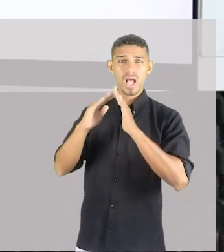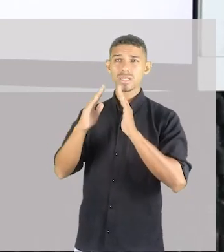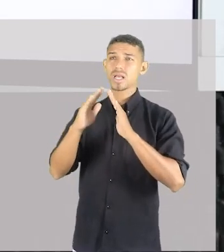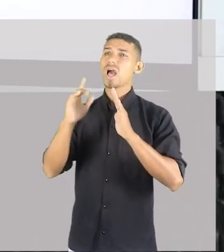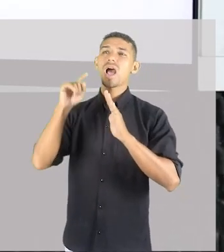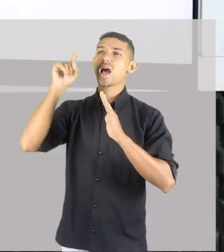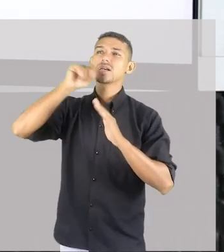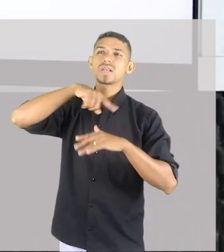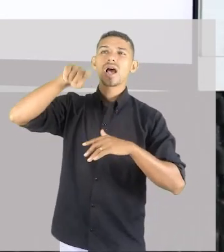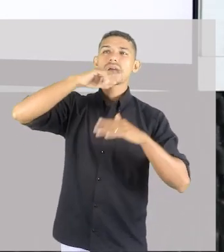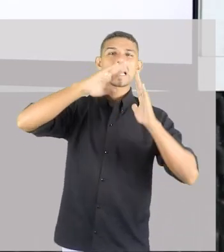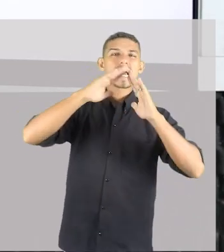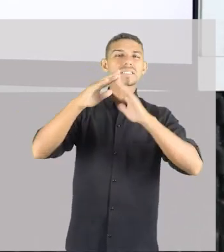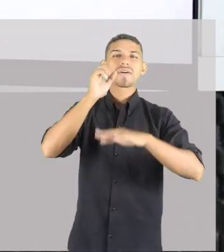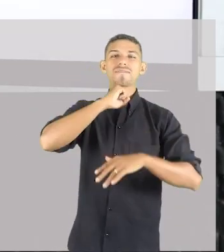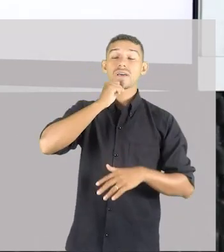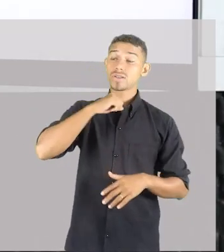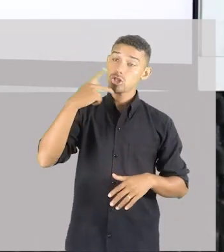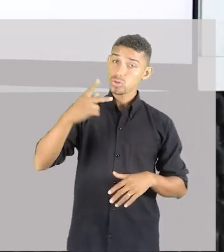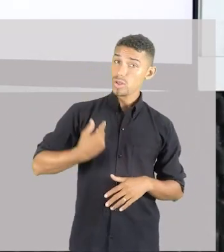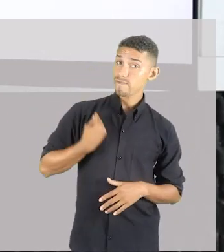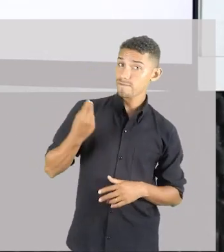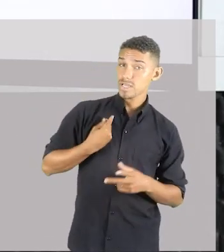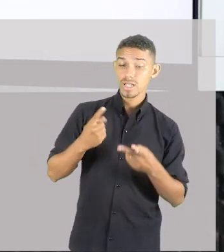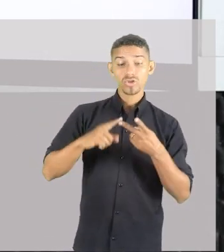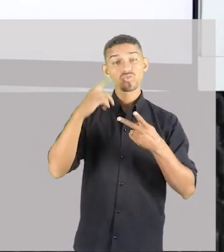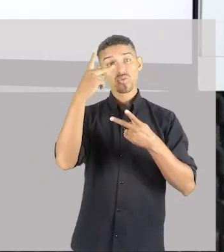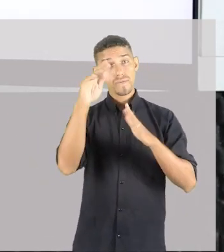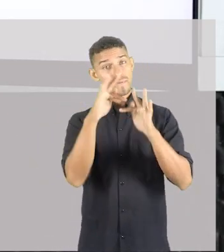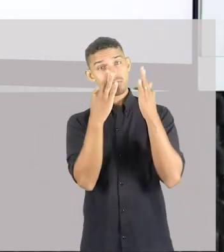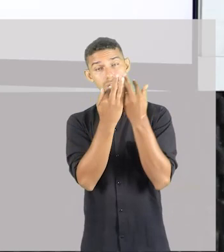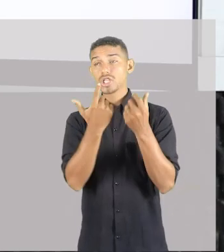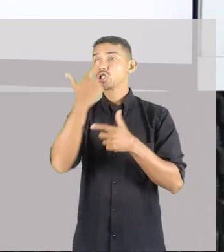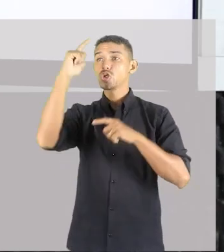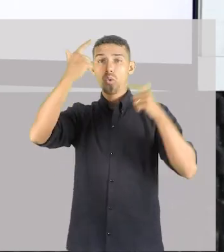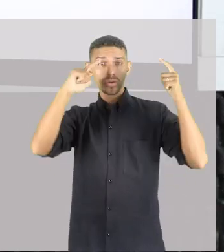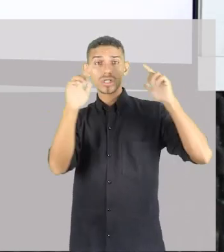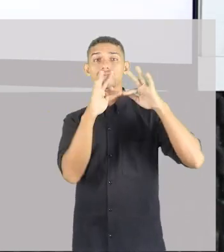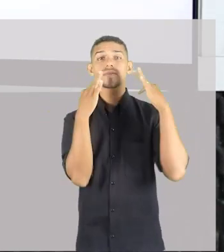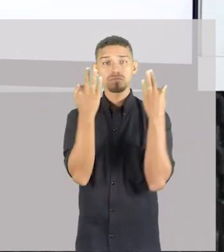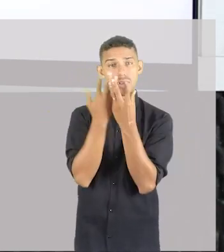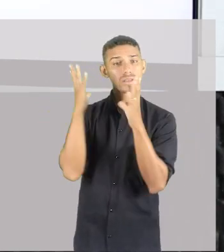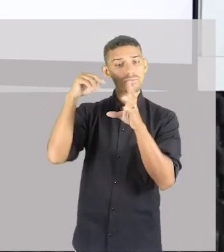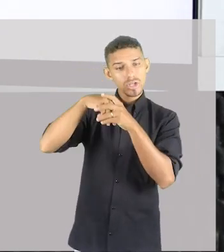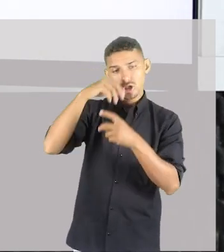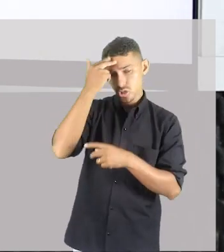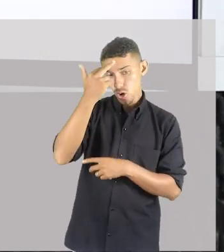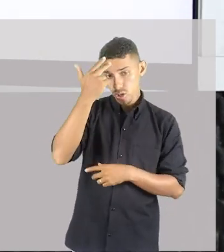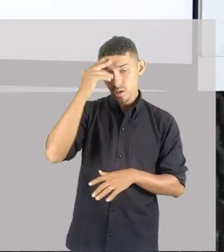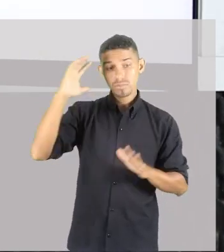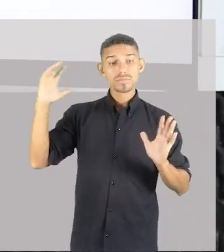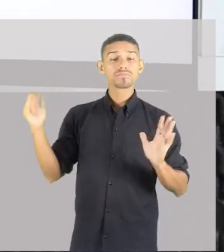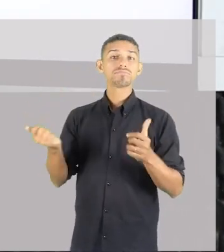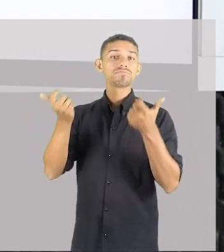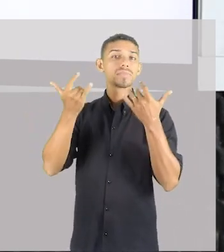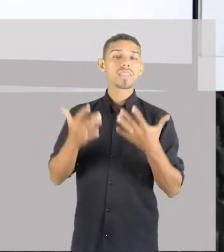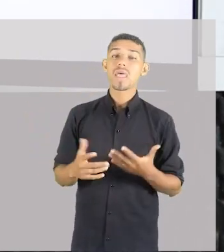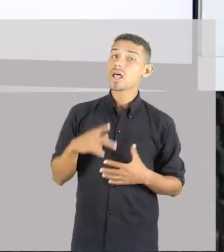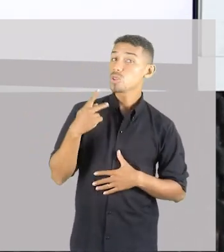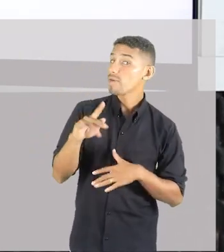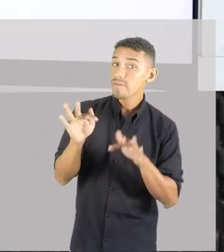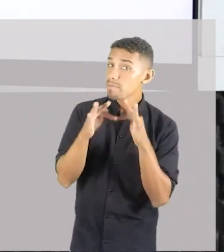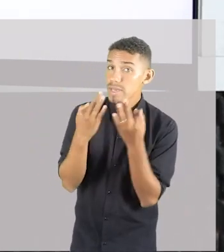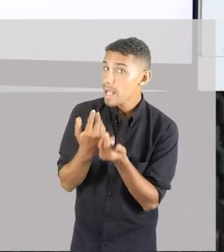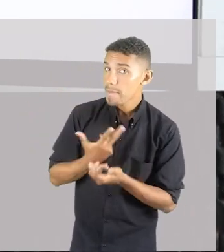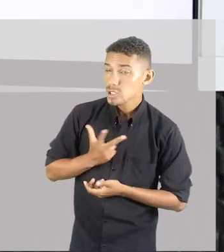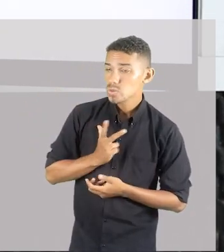velha. Bom, essa casa velha tem a história da tua vida, da tua família e de outras famílias, né, historicamente falando, não da tua família em si, mas é